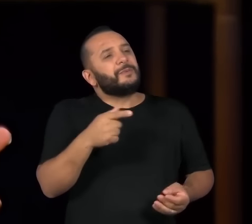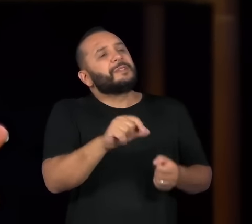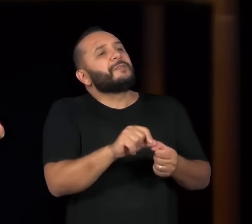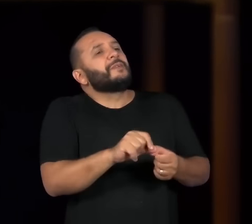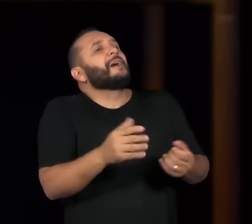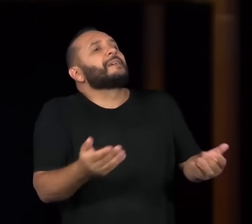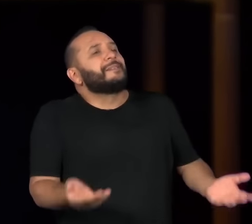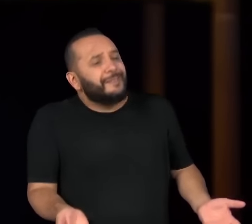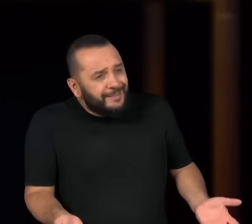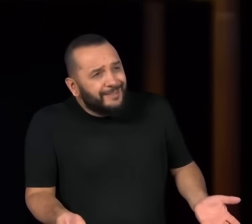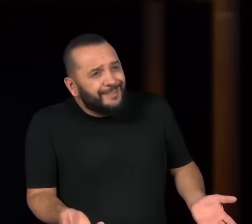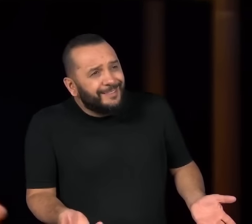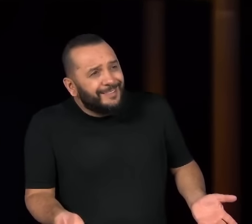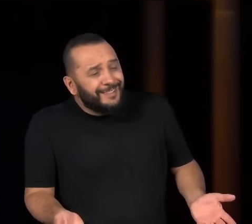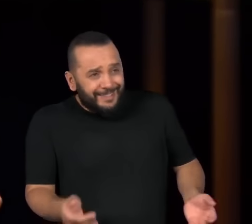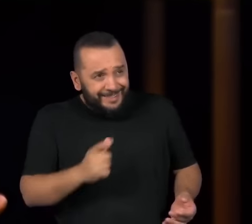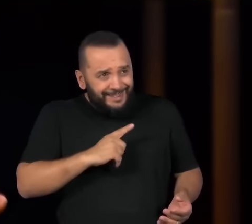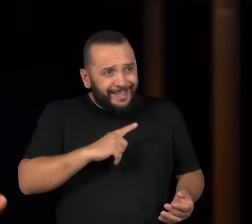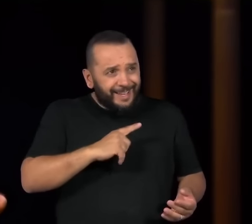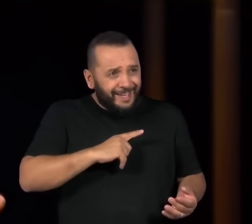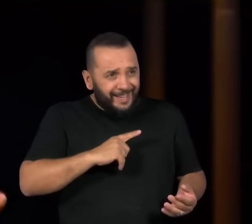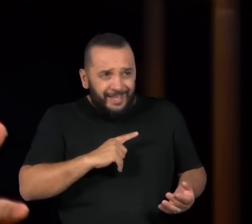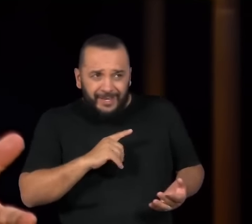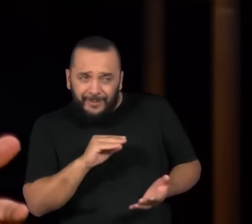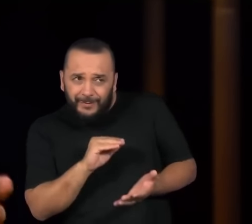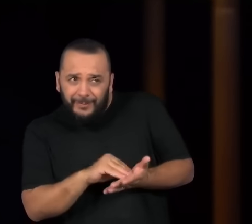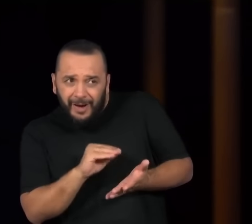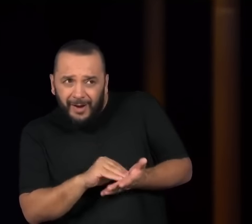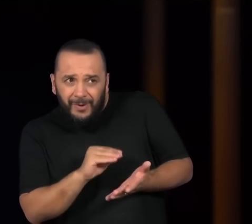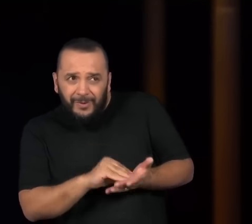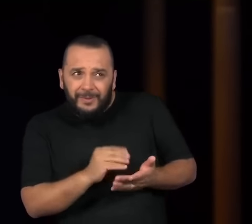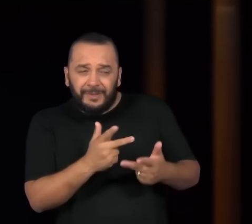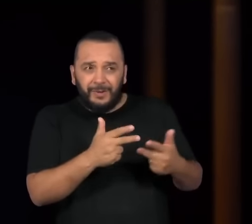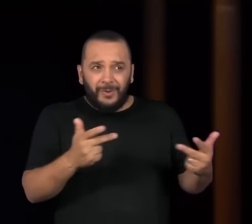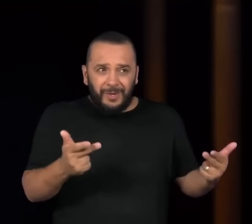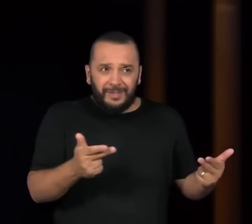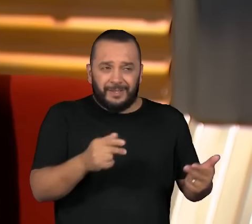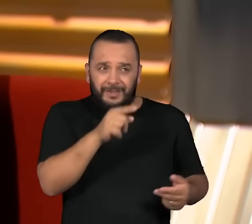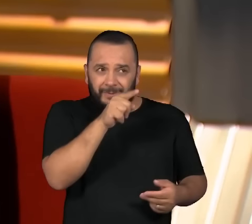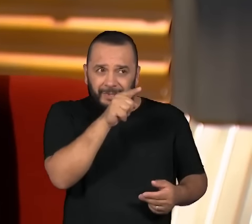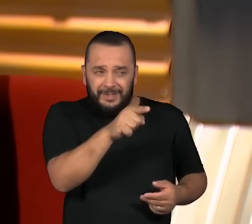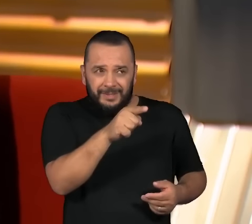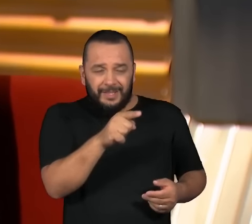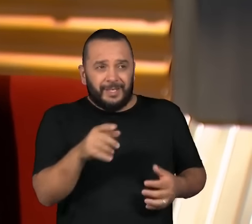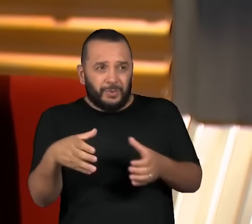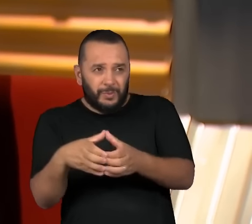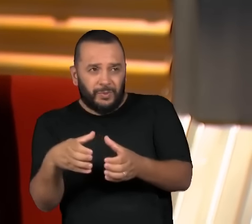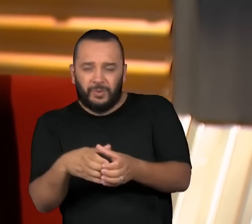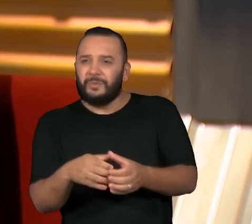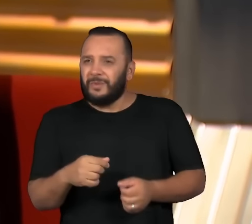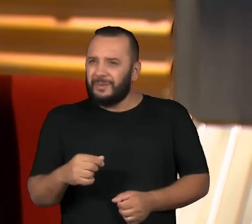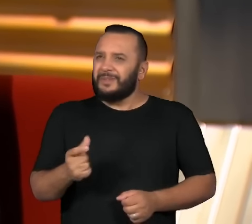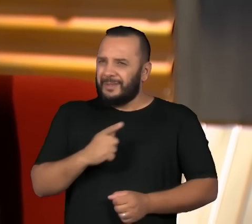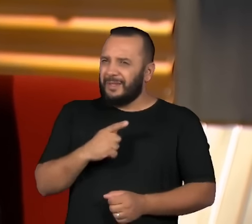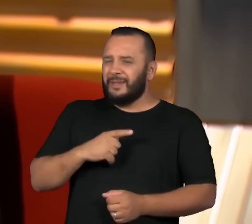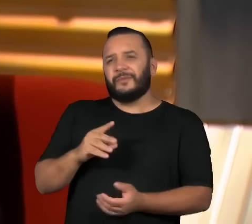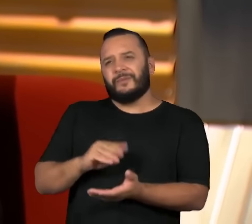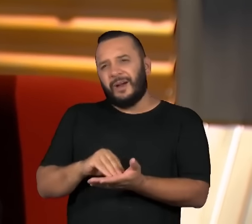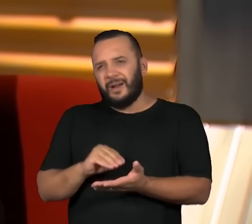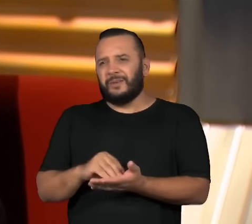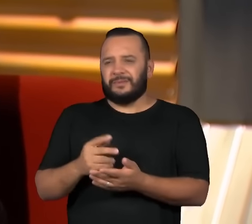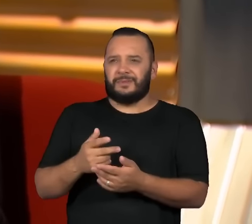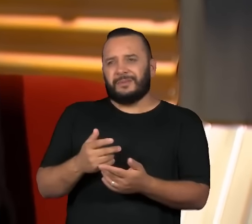com ele? Ainda existem arestas entre você e os Cavaleira? Várias. Mas também, putz,